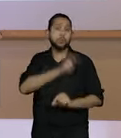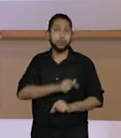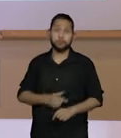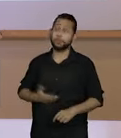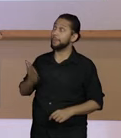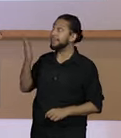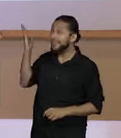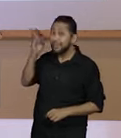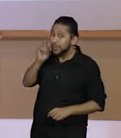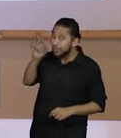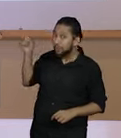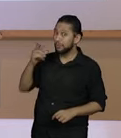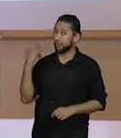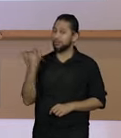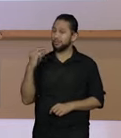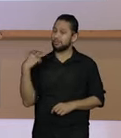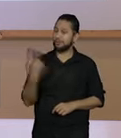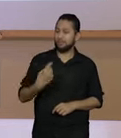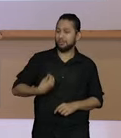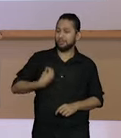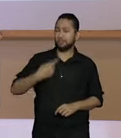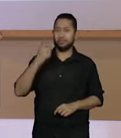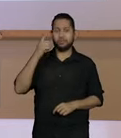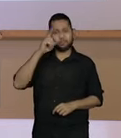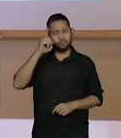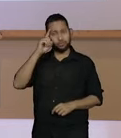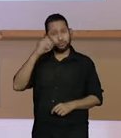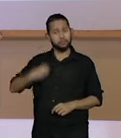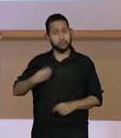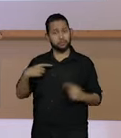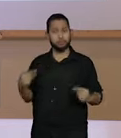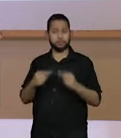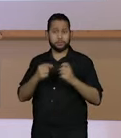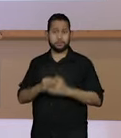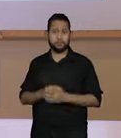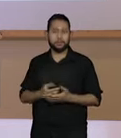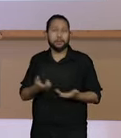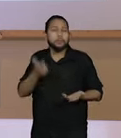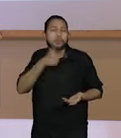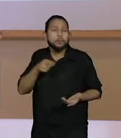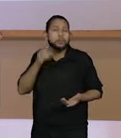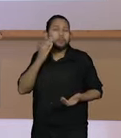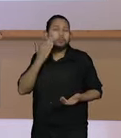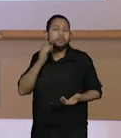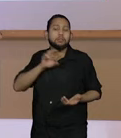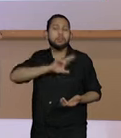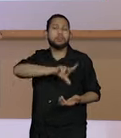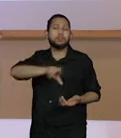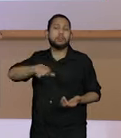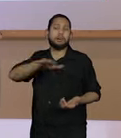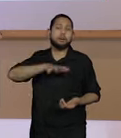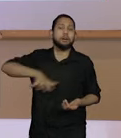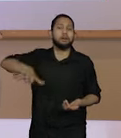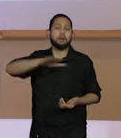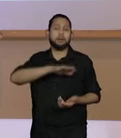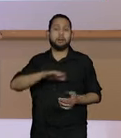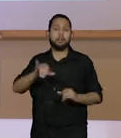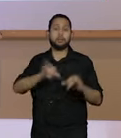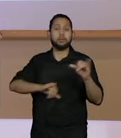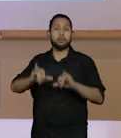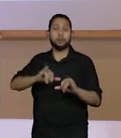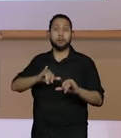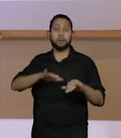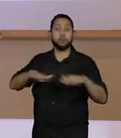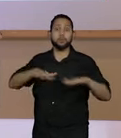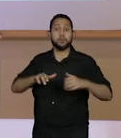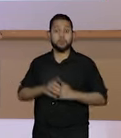para compreendermos situações do nosso cotidiano. Também interpretarmos outras situações na área da cinética química,